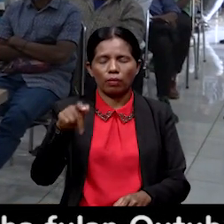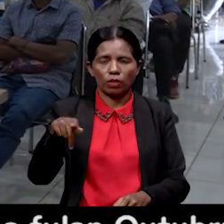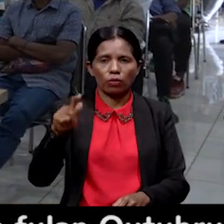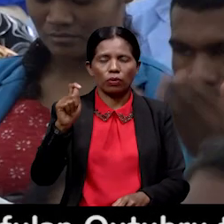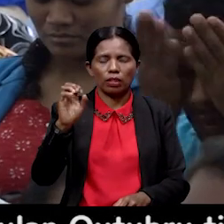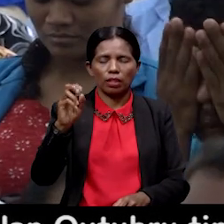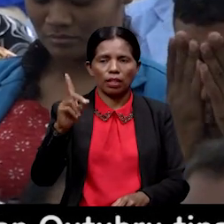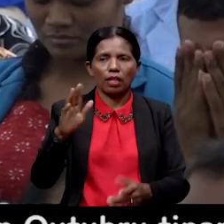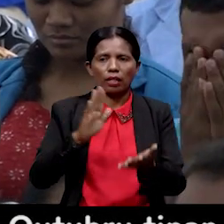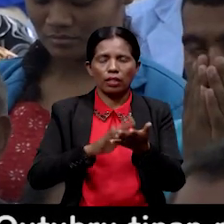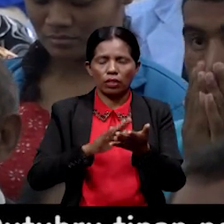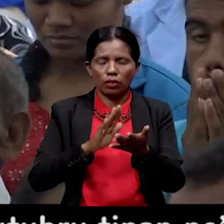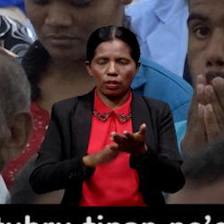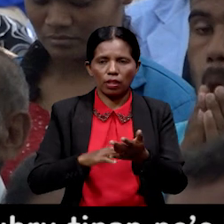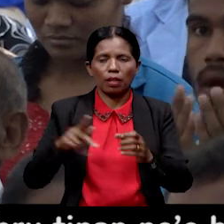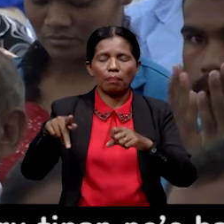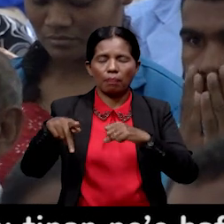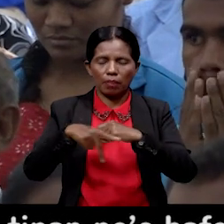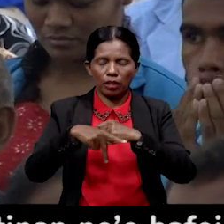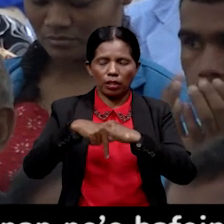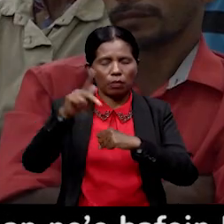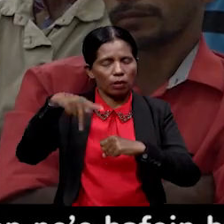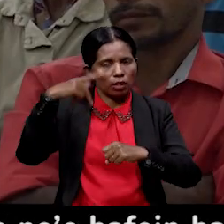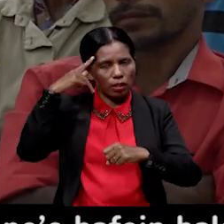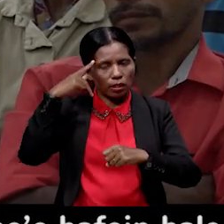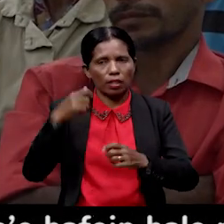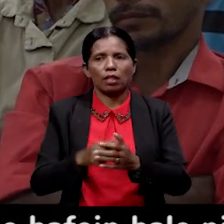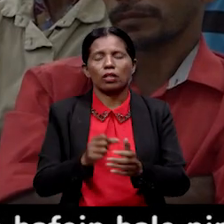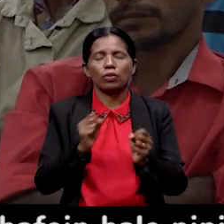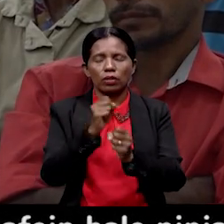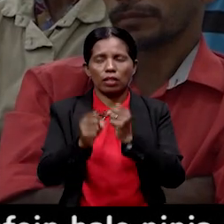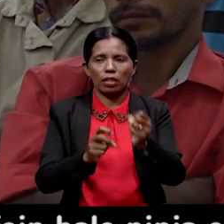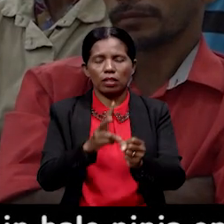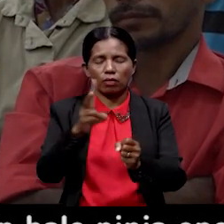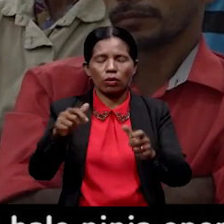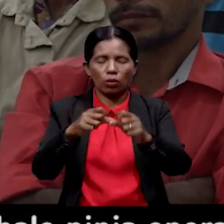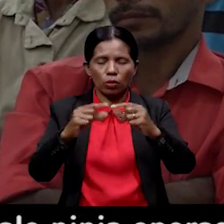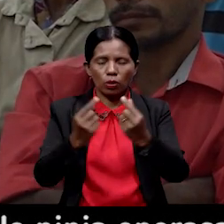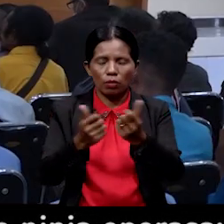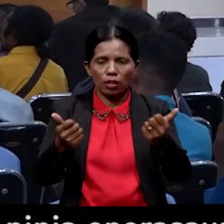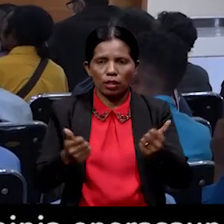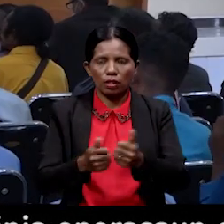Escola Secundário, Partido Político, Sociedade Civil, Grupo Arte Marcial,